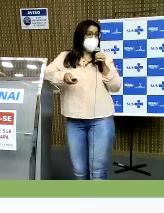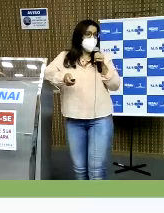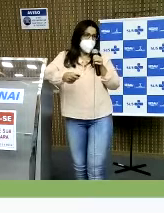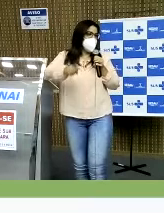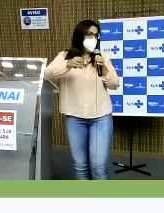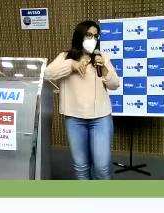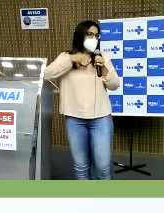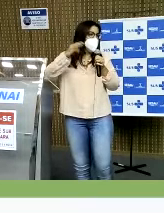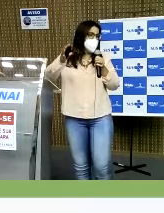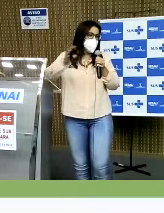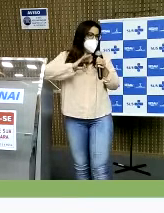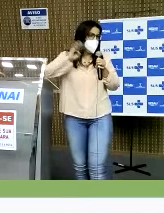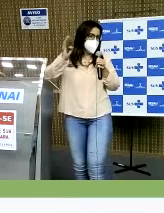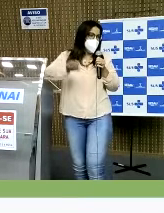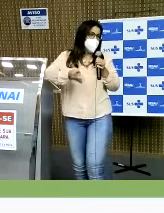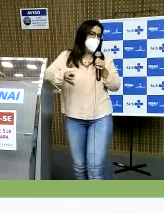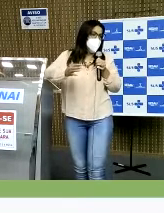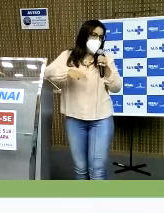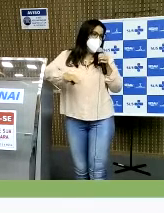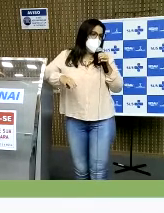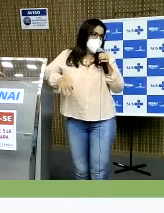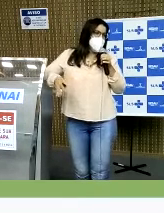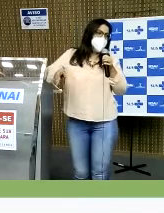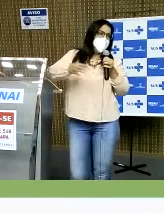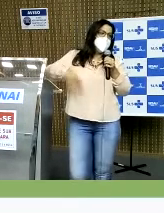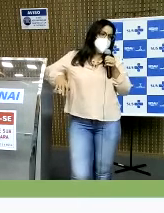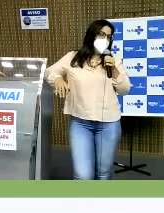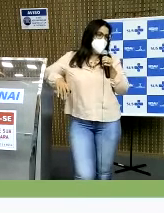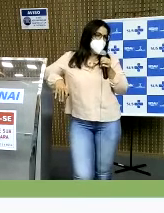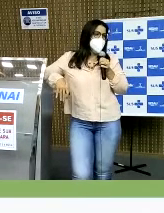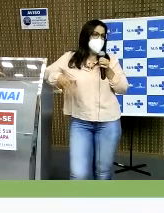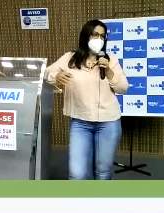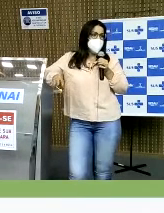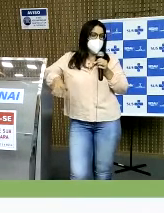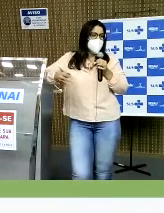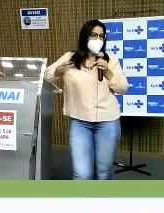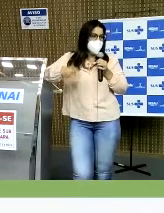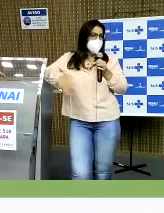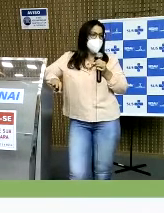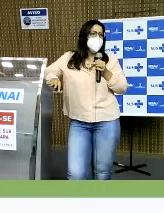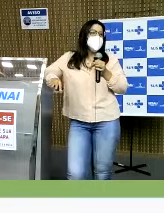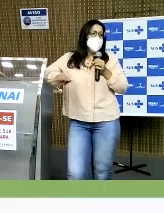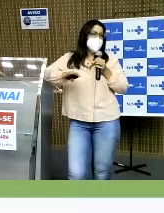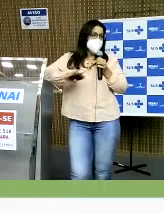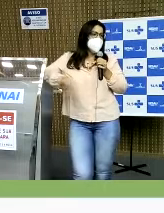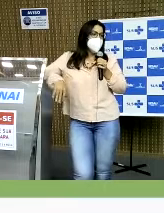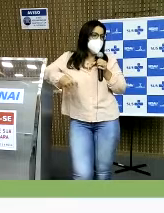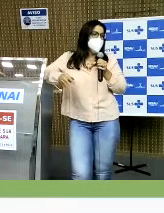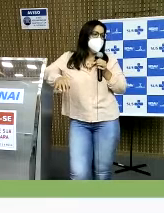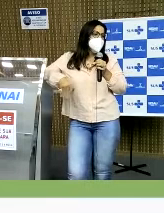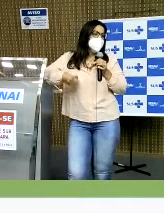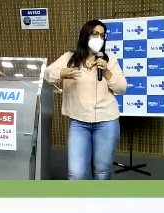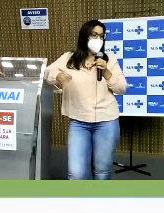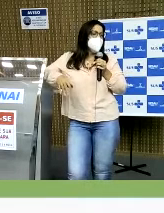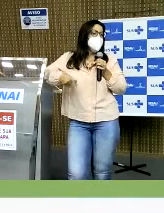Todos os pacientes, entre os nossos e os referenciados. Então, o controle da farmácia e dos nossos atendimentos. Porque a partir do momento que entra ali, aí o segmento é com a